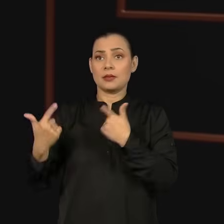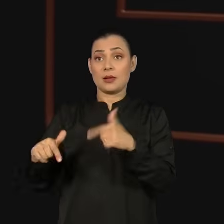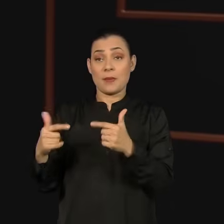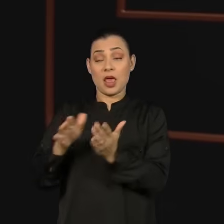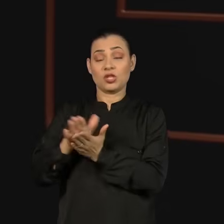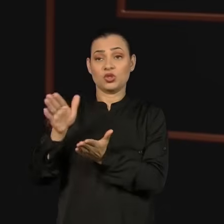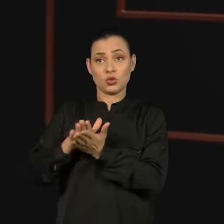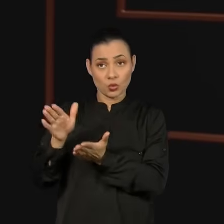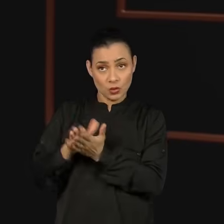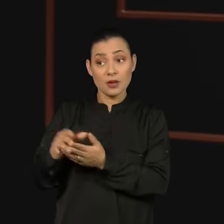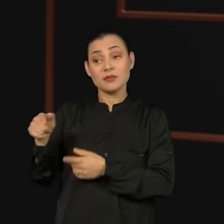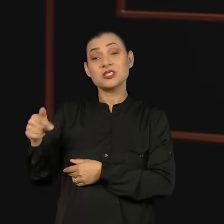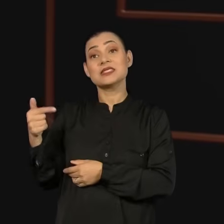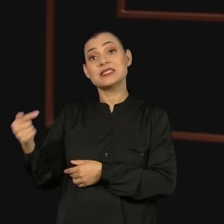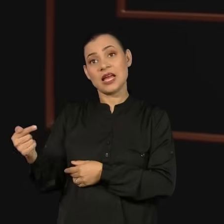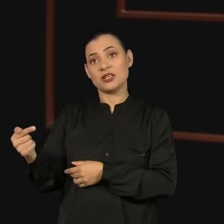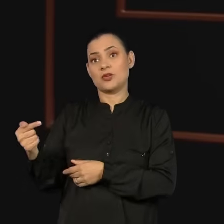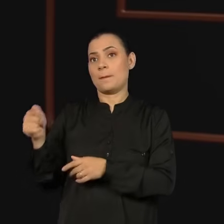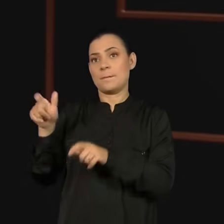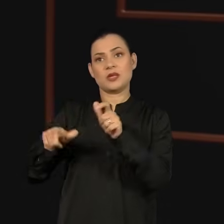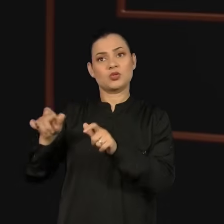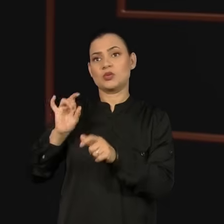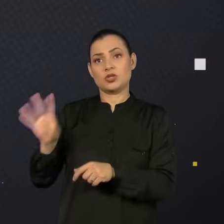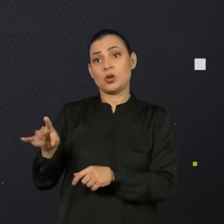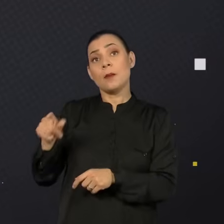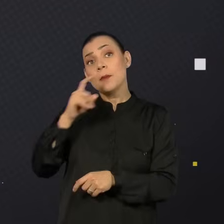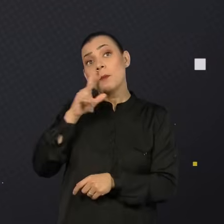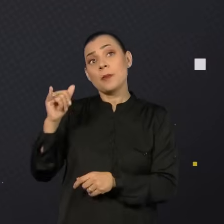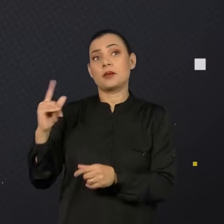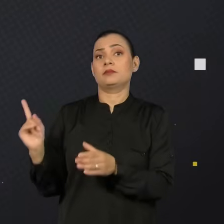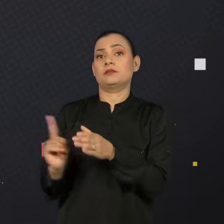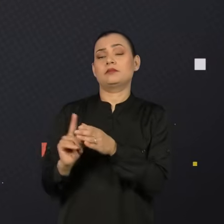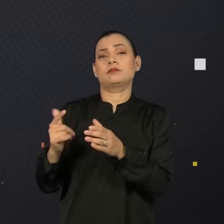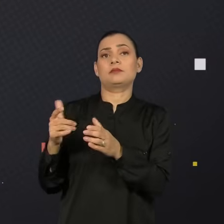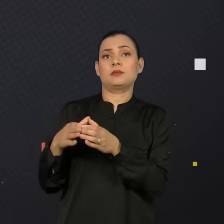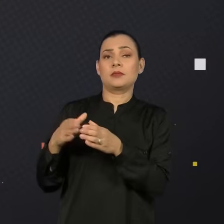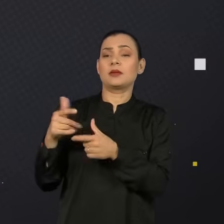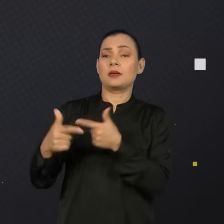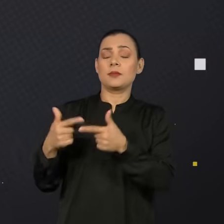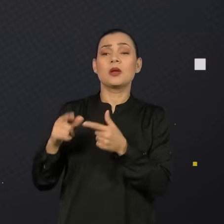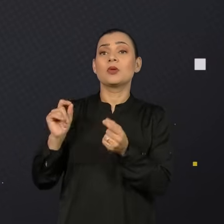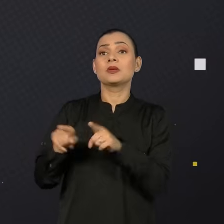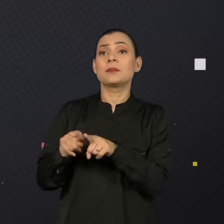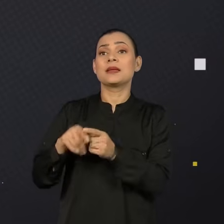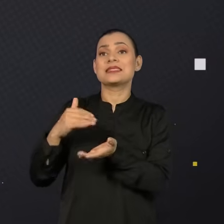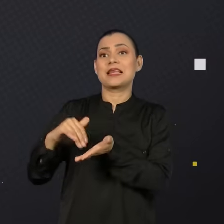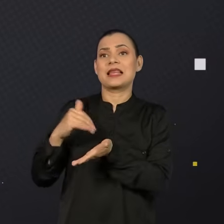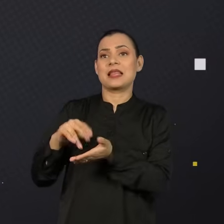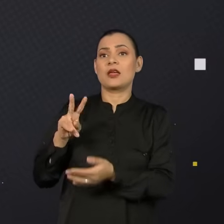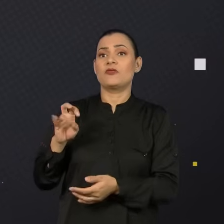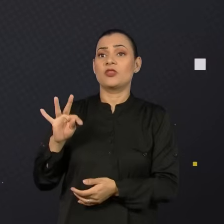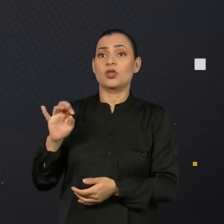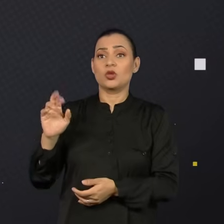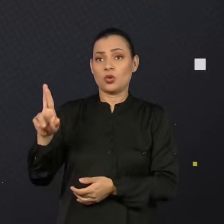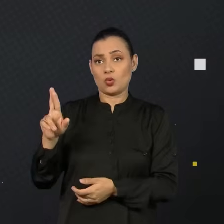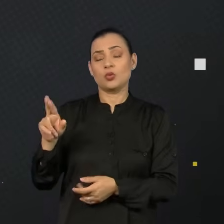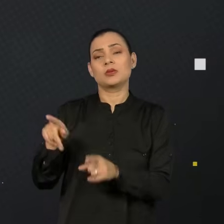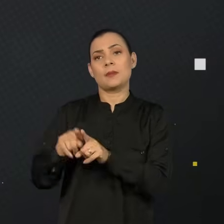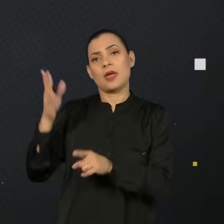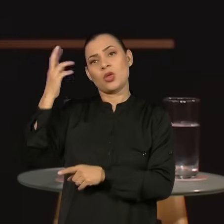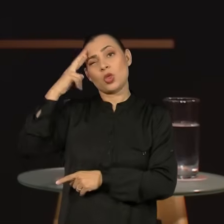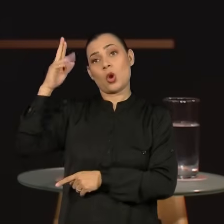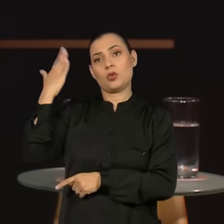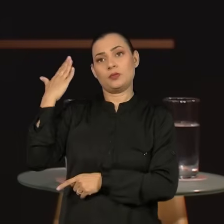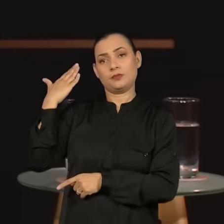pessoas. Oxe. Ele era uma das 7 pessoas. Então, ele foi até secretário do seu Vitor, né? Que era o dono. Vitor Tivita. Devia trazer